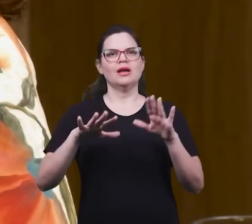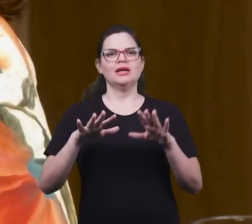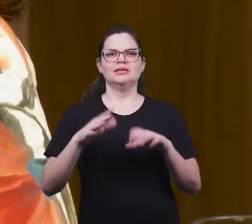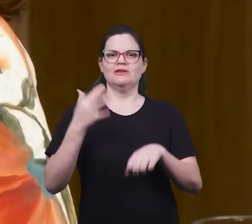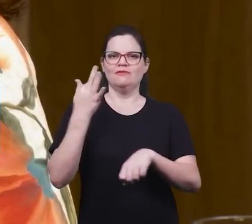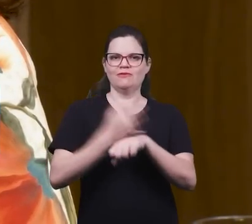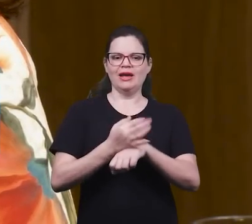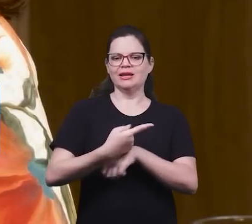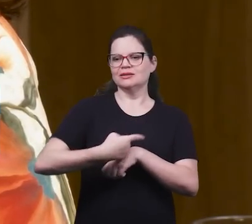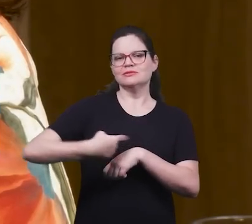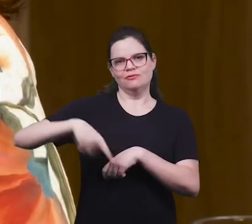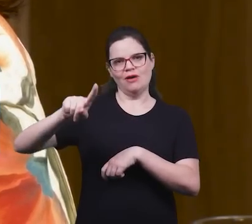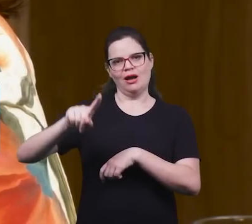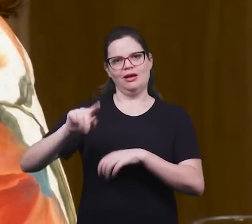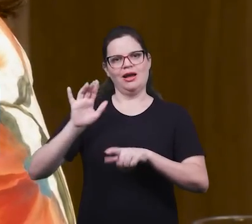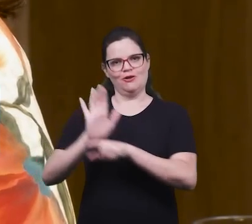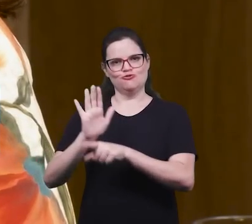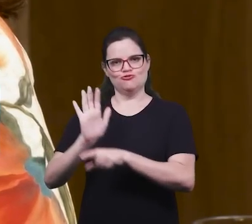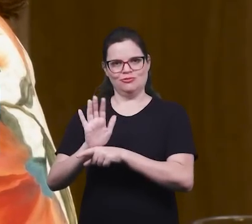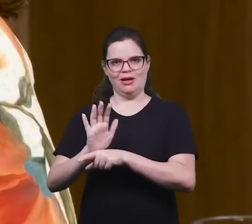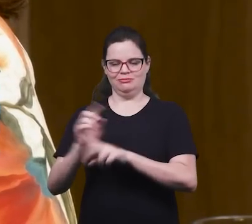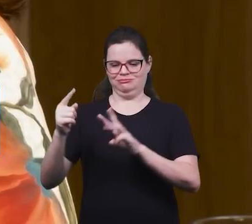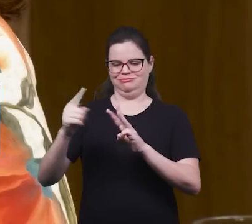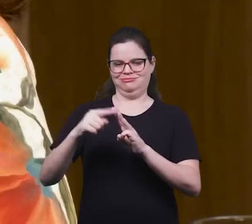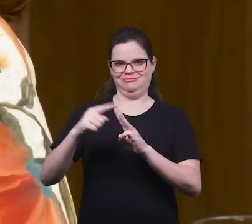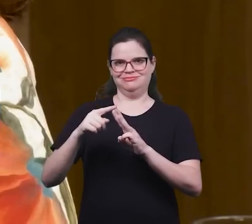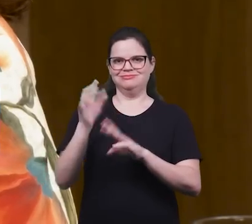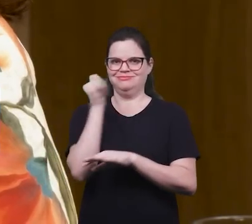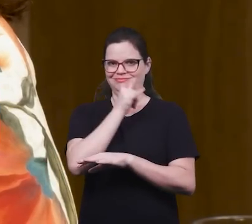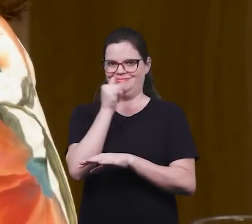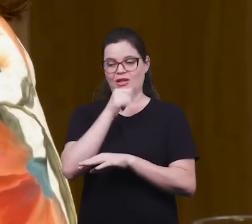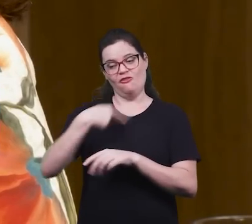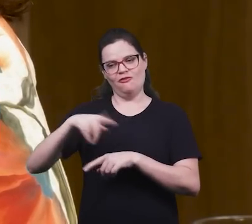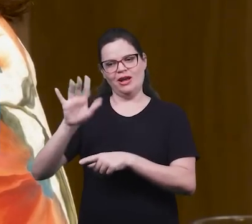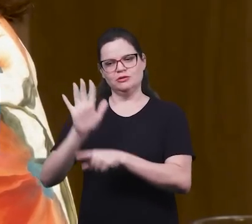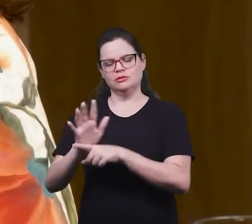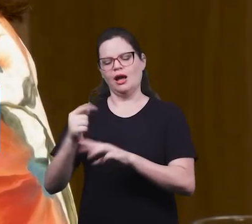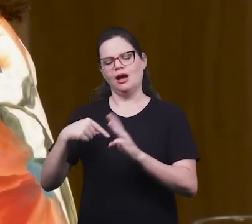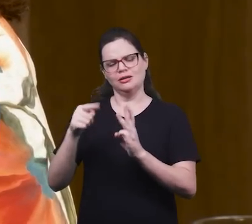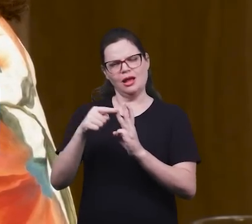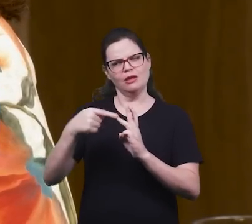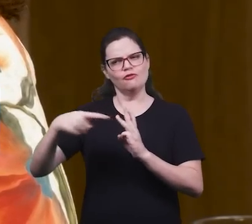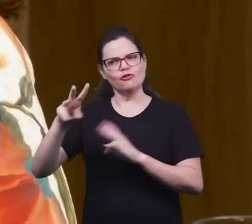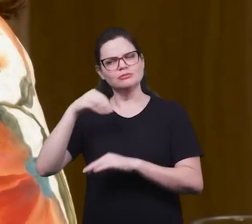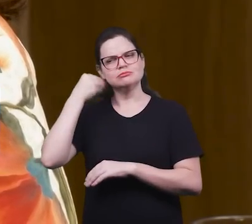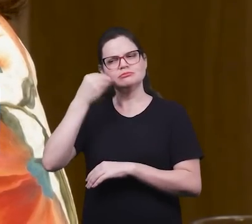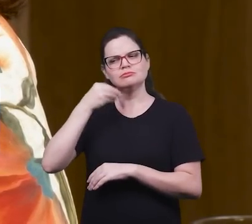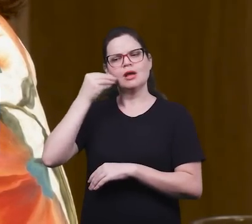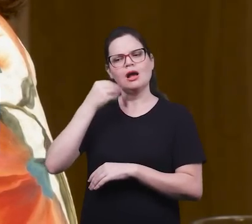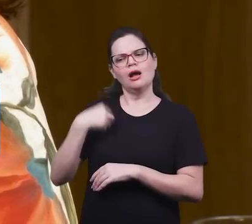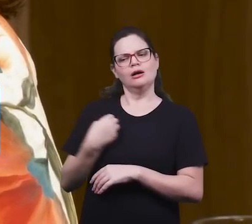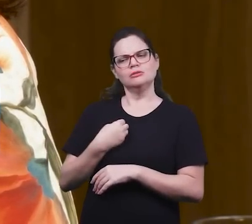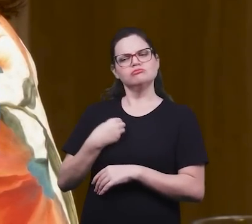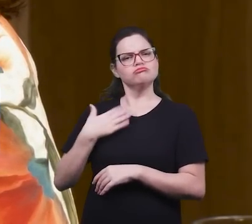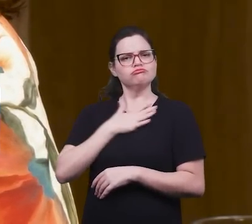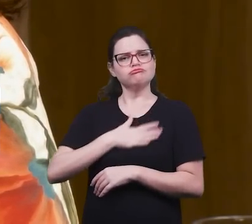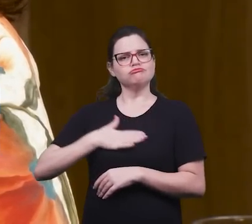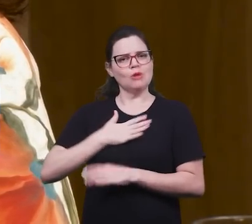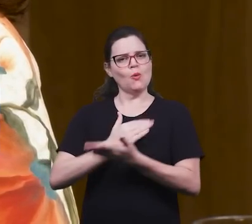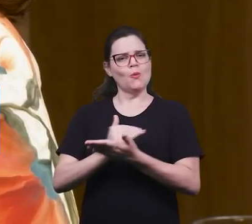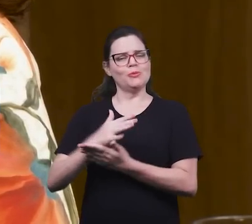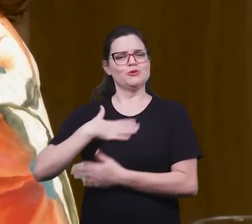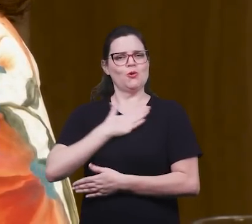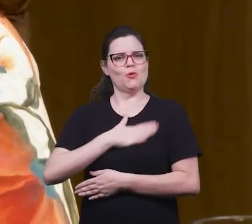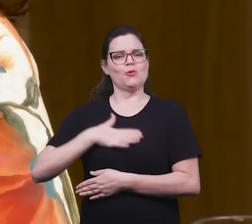para o consultório ajudar a irmã, né? Como funcionária e trabalhando, né? Então ela começou a gostar daquilo ali, ela começou já a ter uma experiência ali